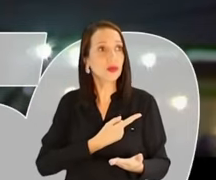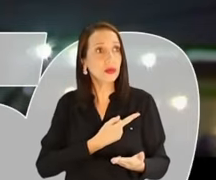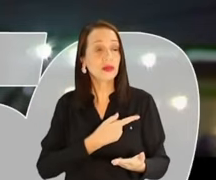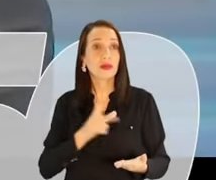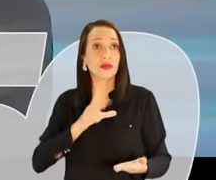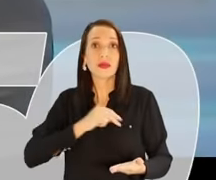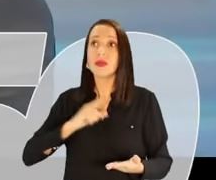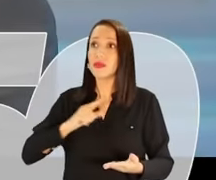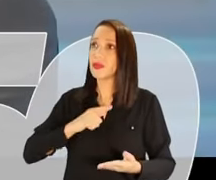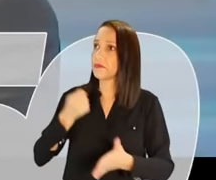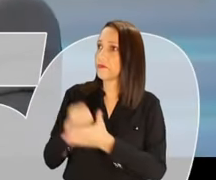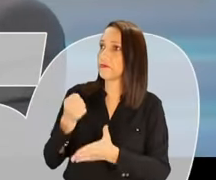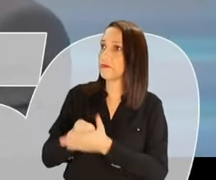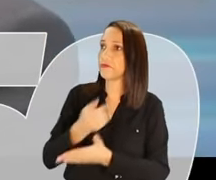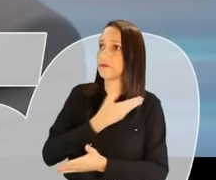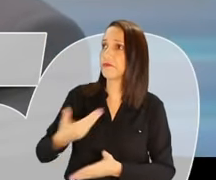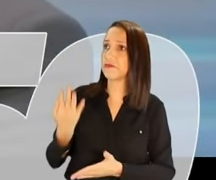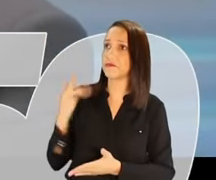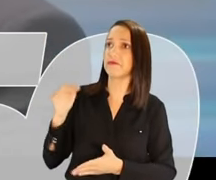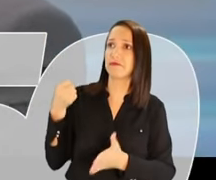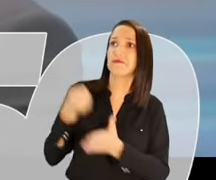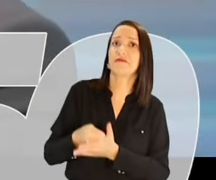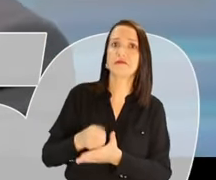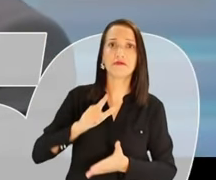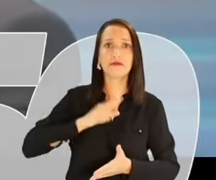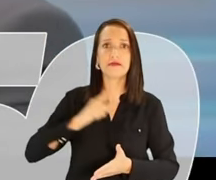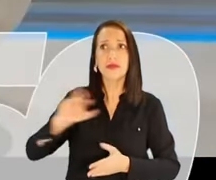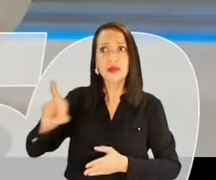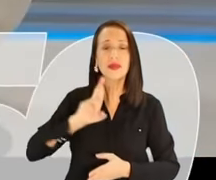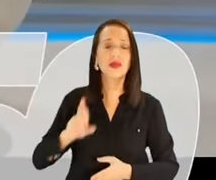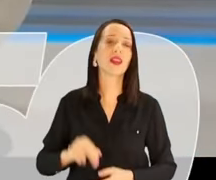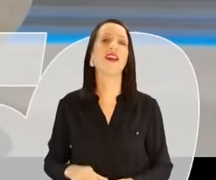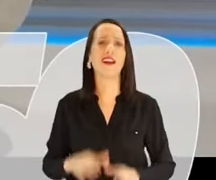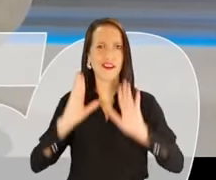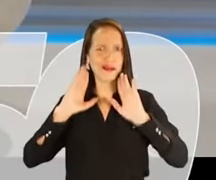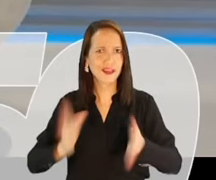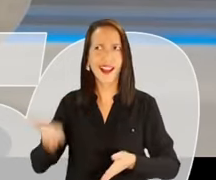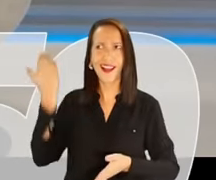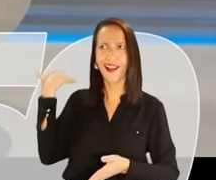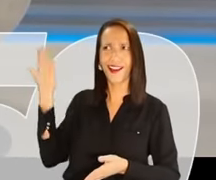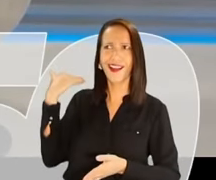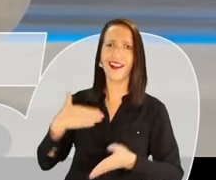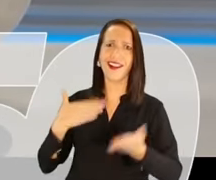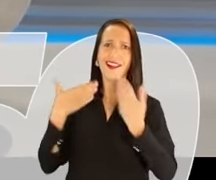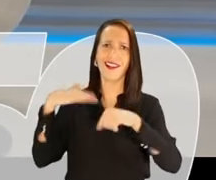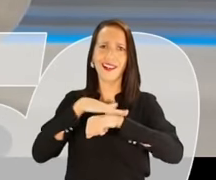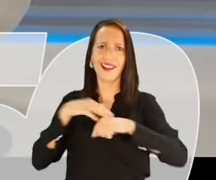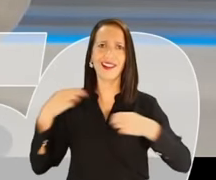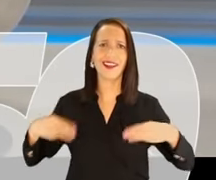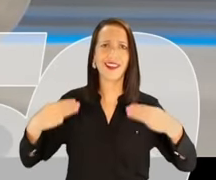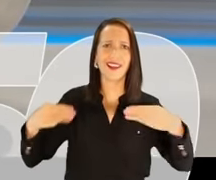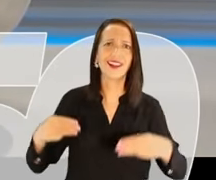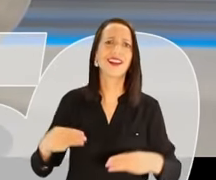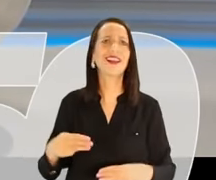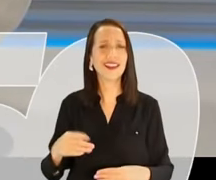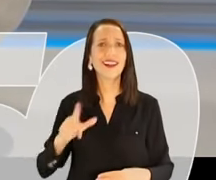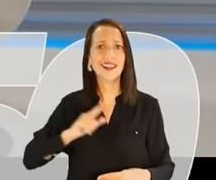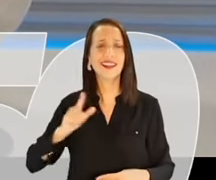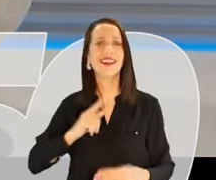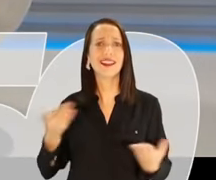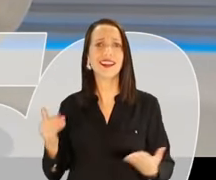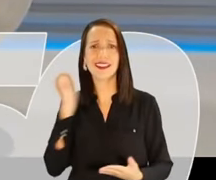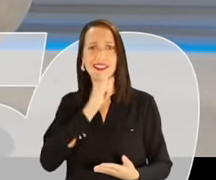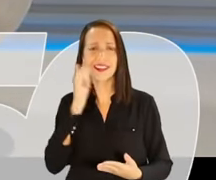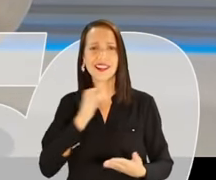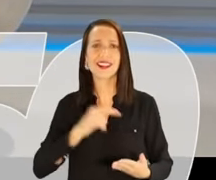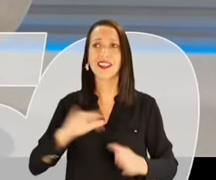senhor vai cobrar do governo federal que seja mais duro na cobrança de respostas? Ah, mas já fiz isso, conversei com o ministro de Minas e Energia hoje de manhã, já